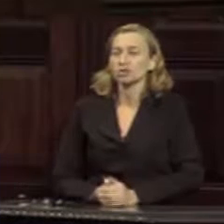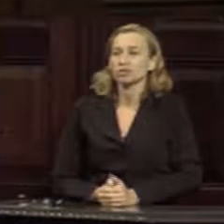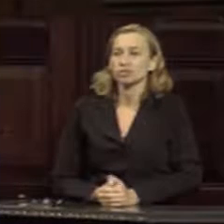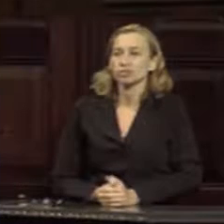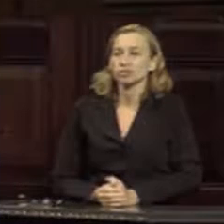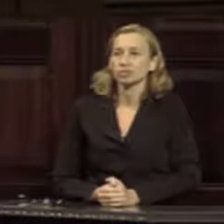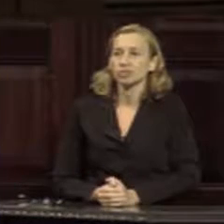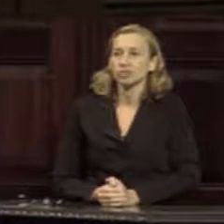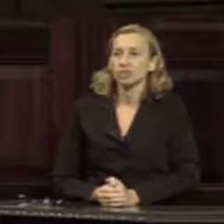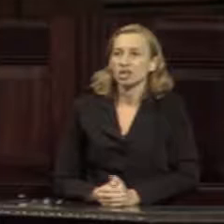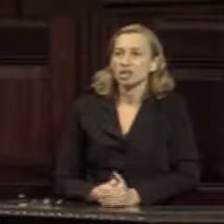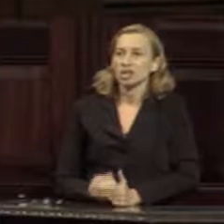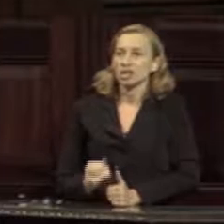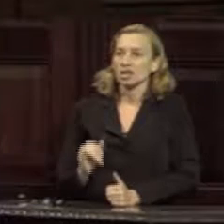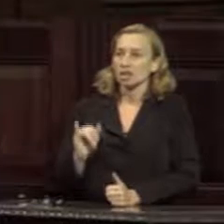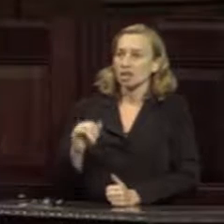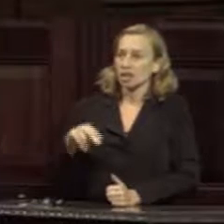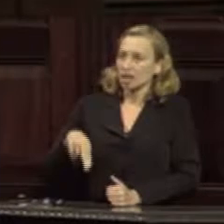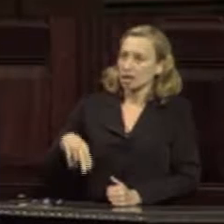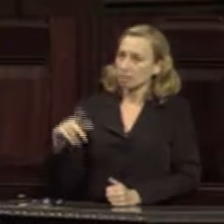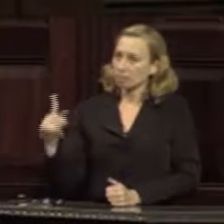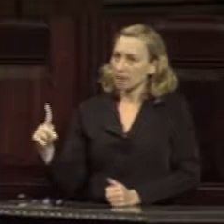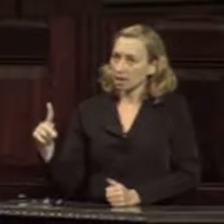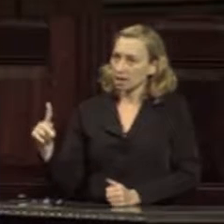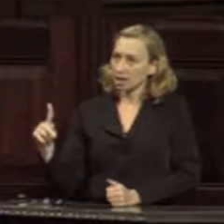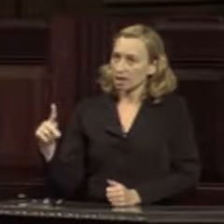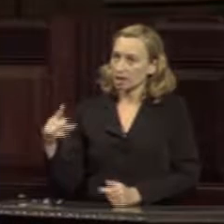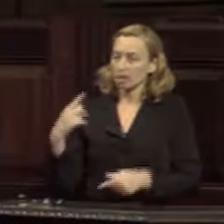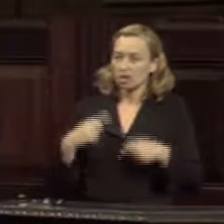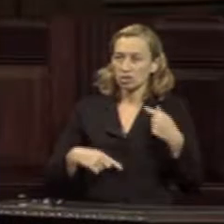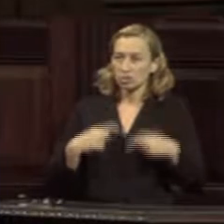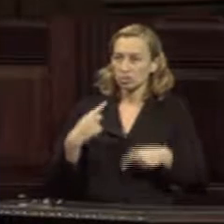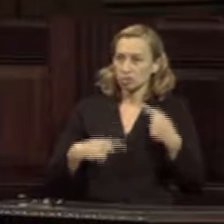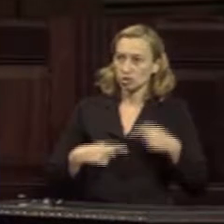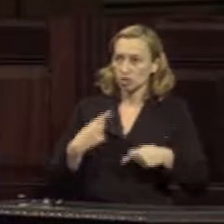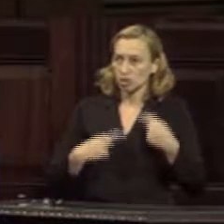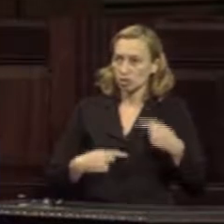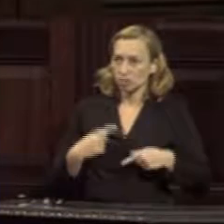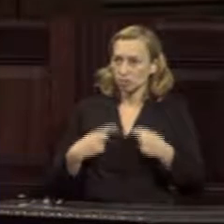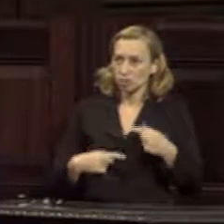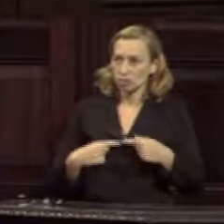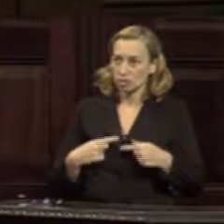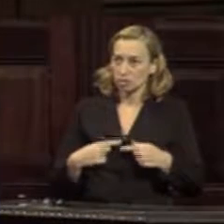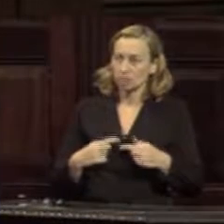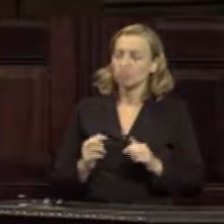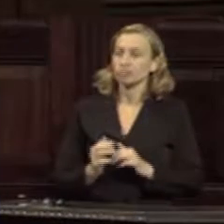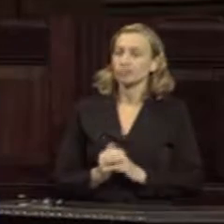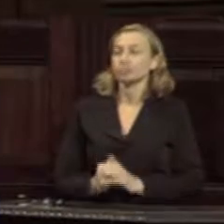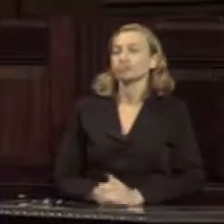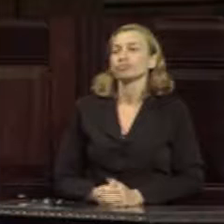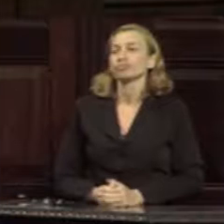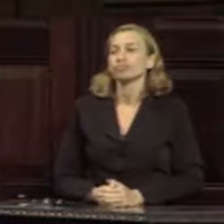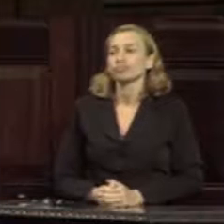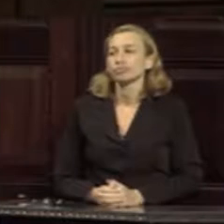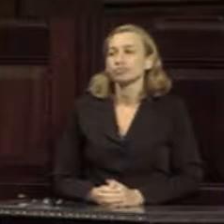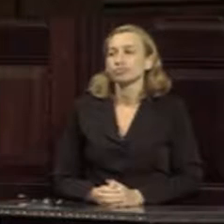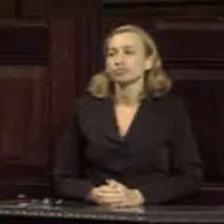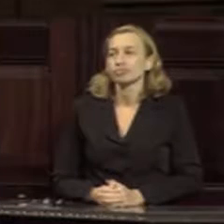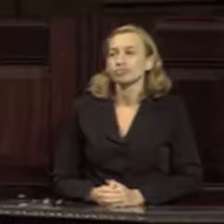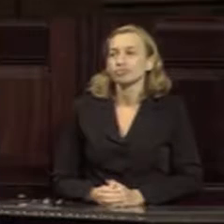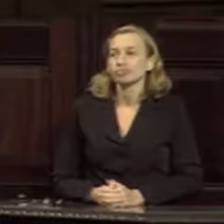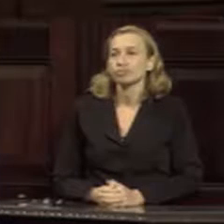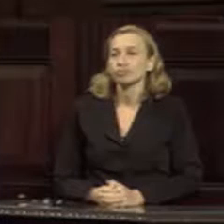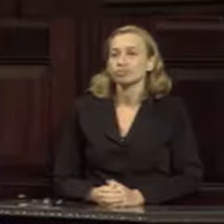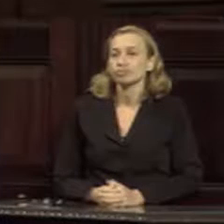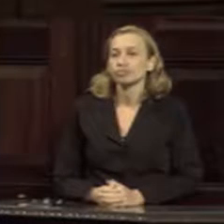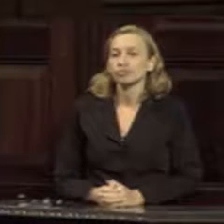a ANP, no debate e na discussão da questão das perdas do Rio de Janeiro. Falar ao